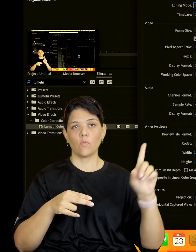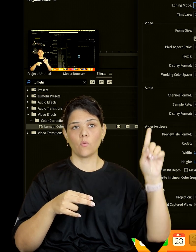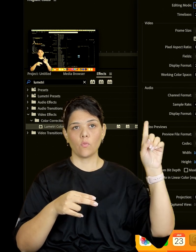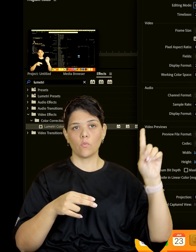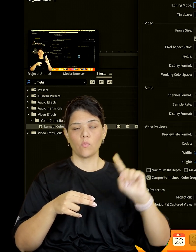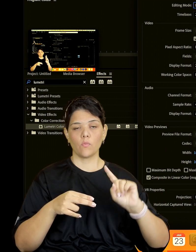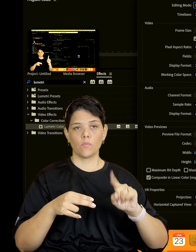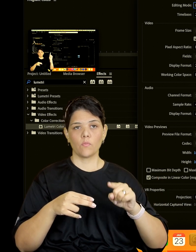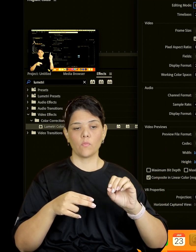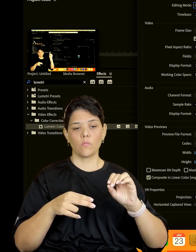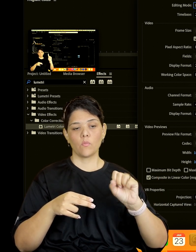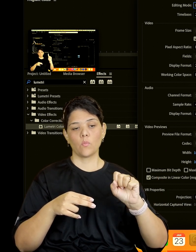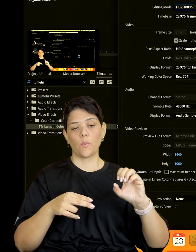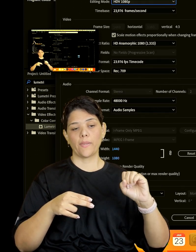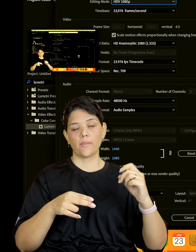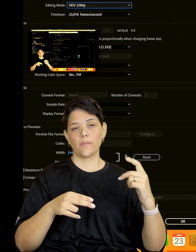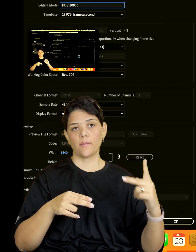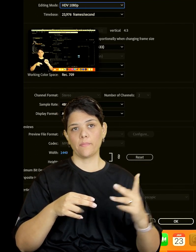1080p, beleza?